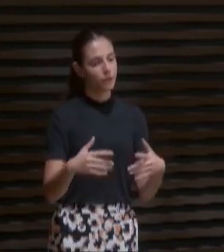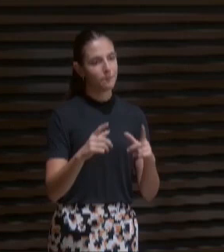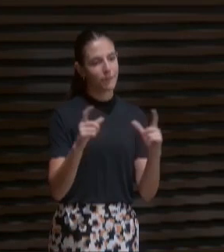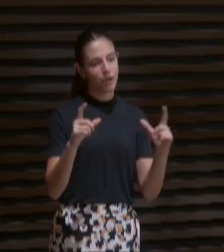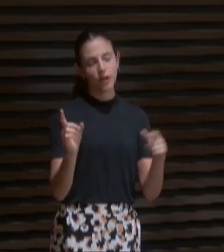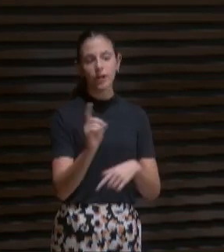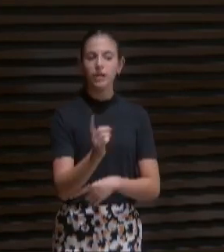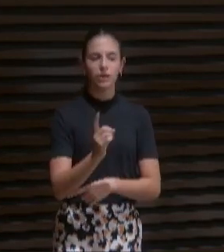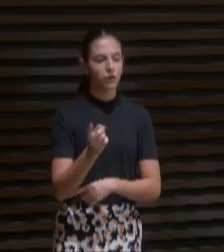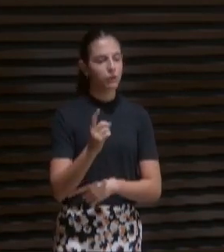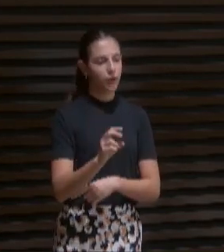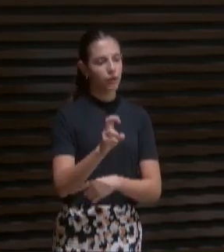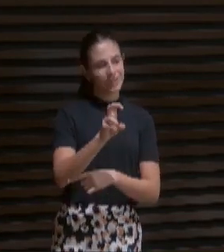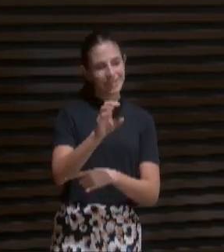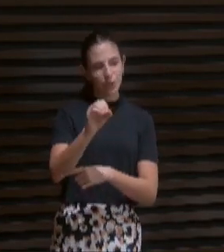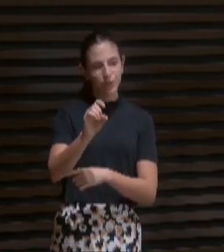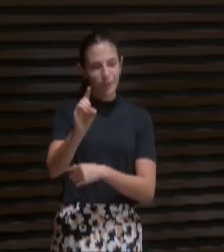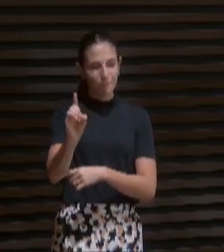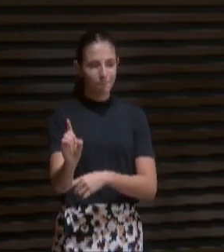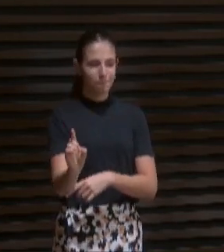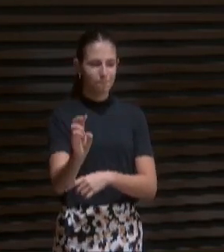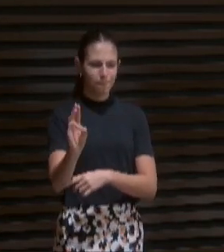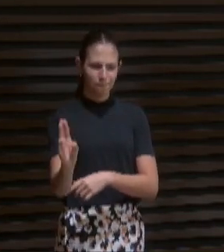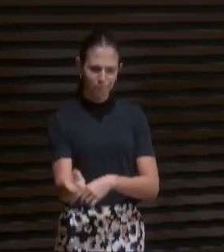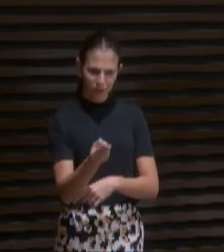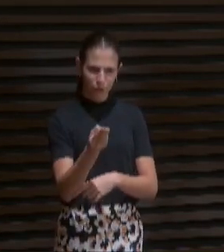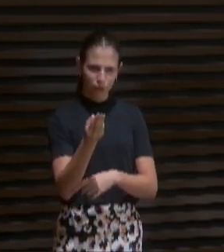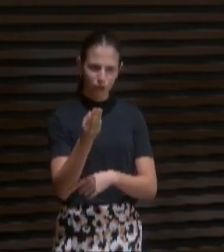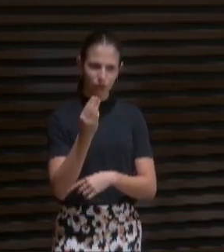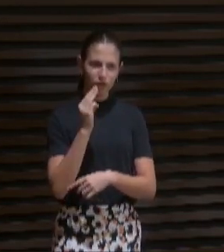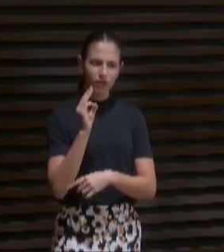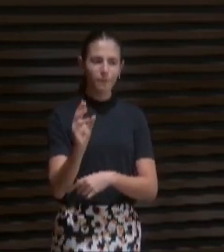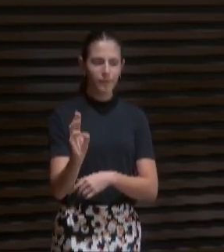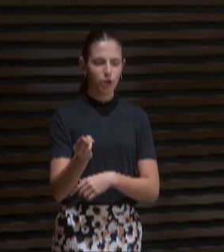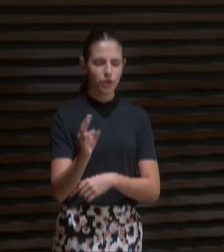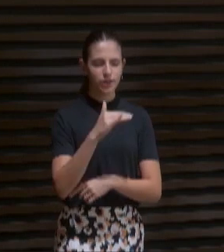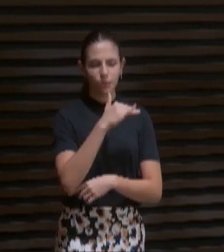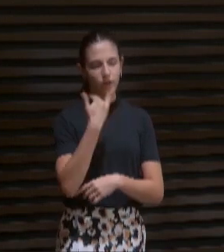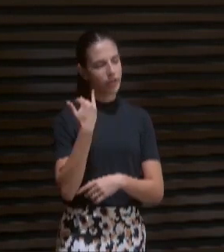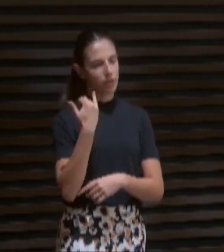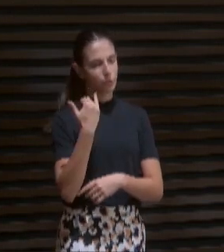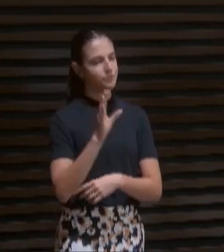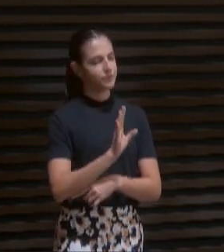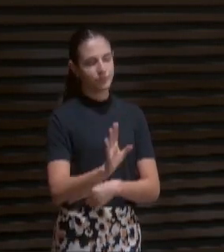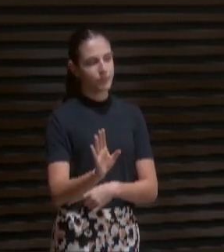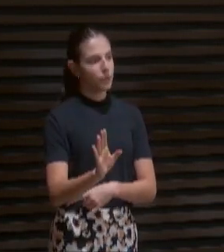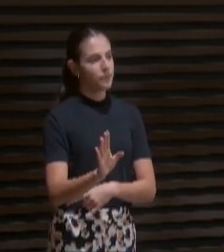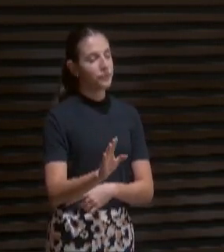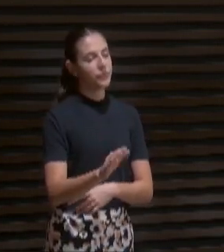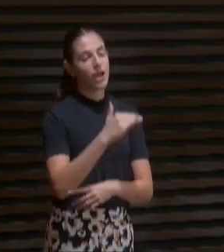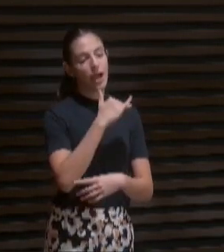dos 50 milhões que morreram na Segunda Guerra Mundial. A